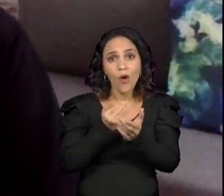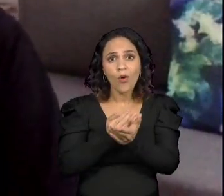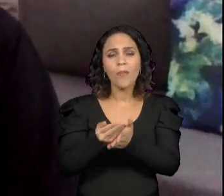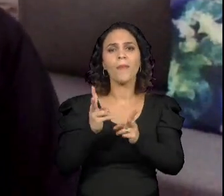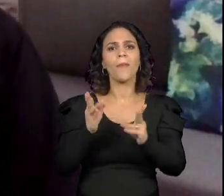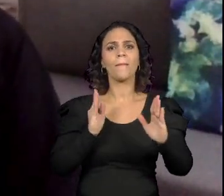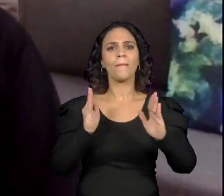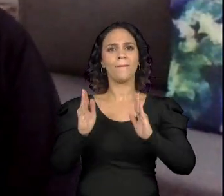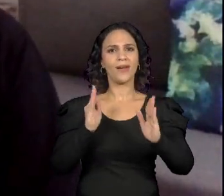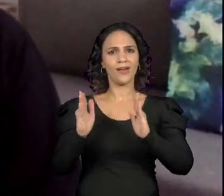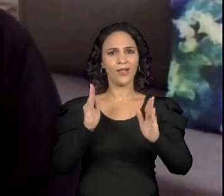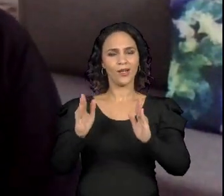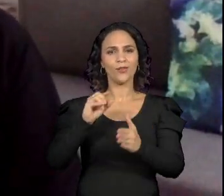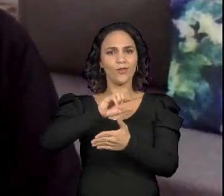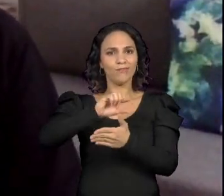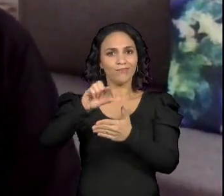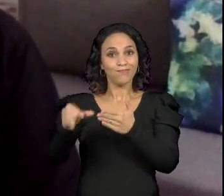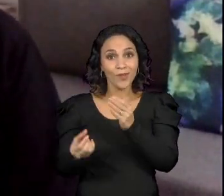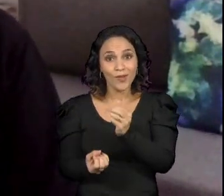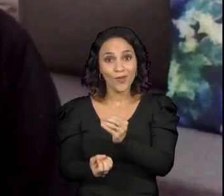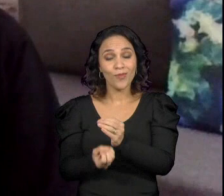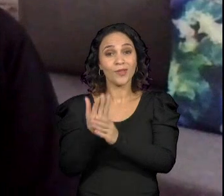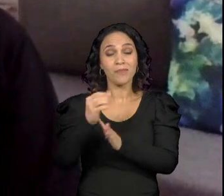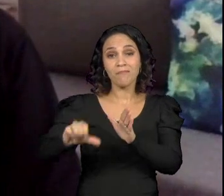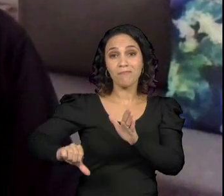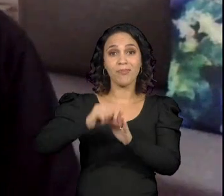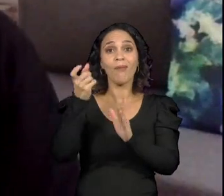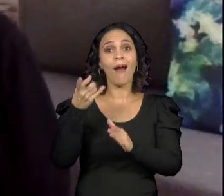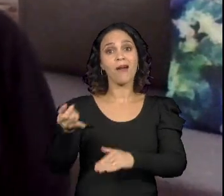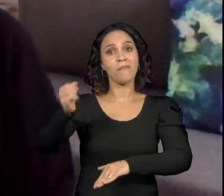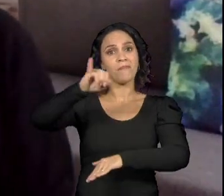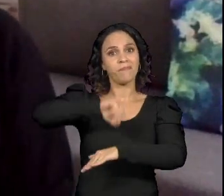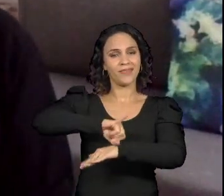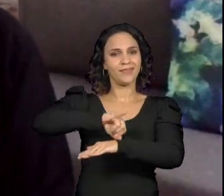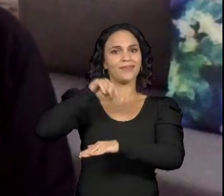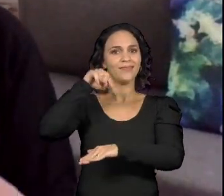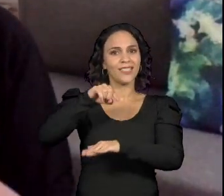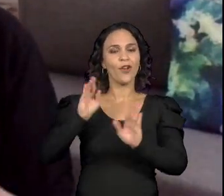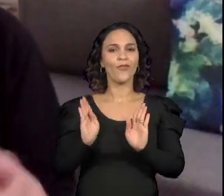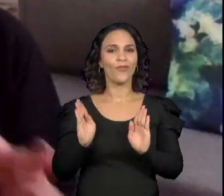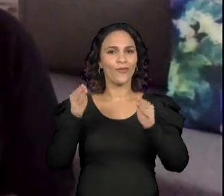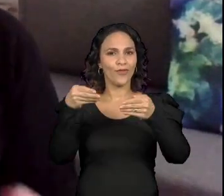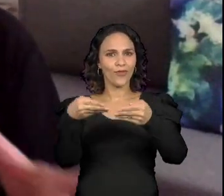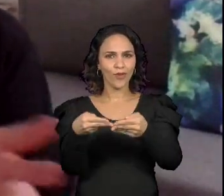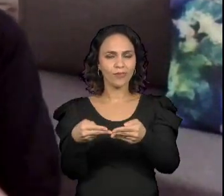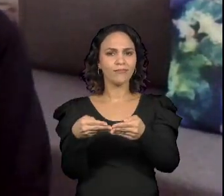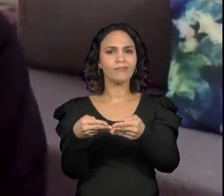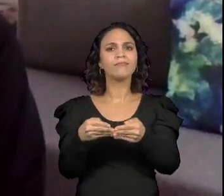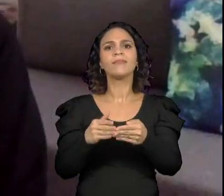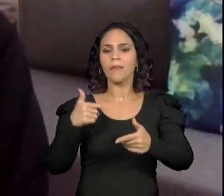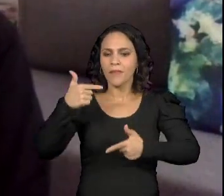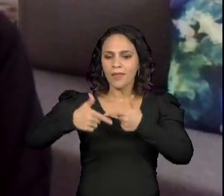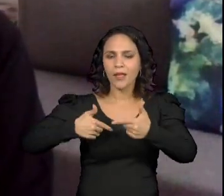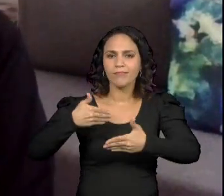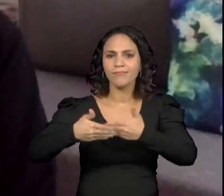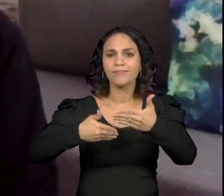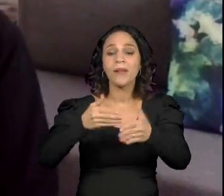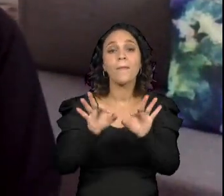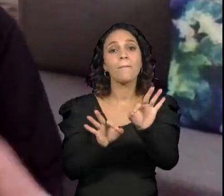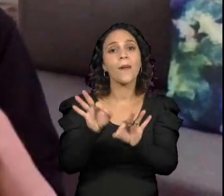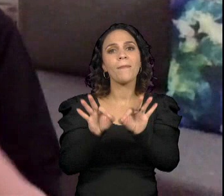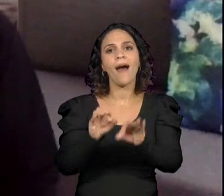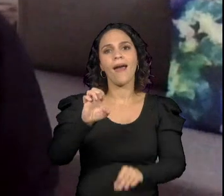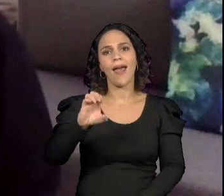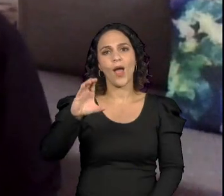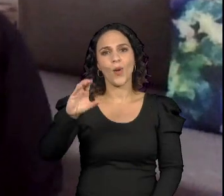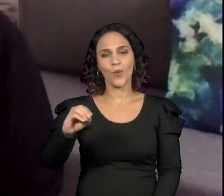SOS Mata Atlântica, né? Nós somos a ONG sede desse fórum, de todo o trabalho preparatório para a ECO 92.